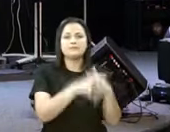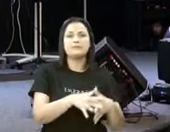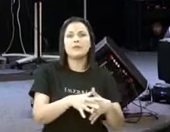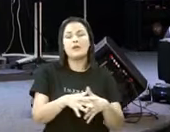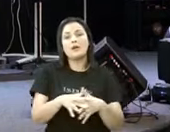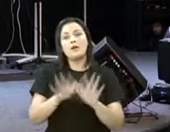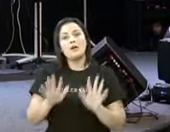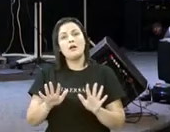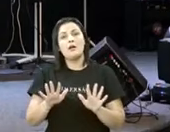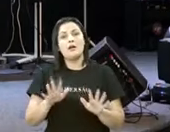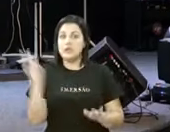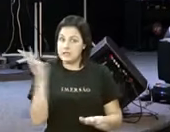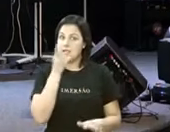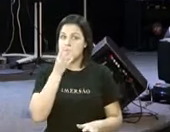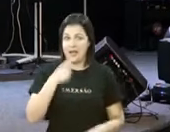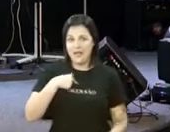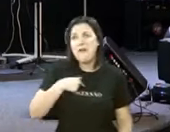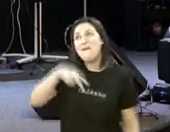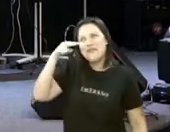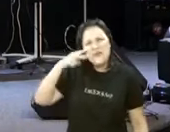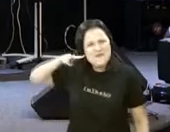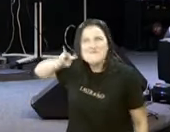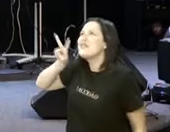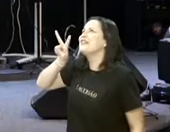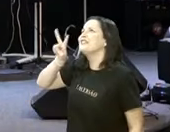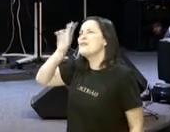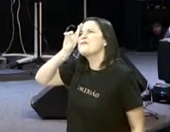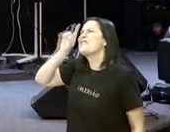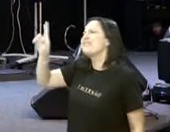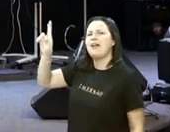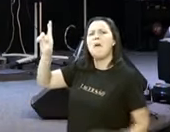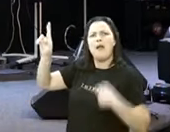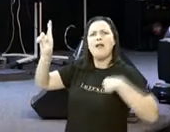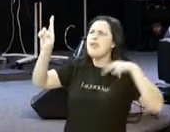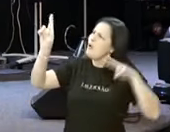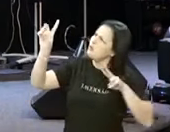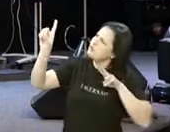O que, que você está vendo? Eu estou vendo o Senhor.